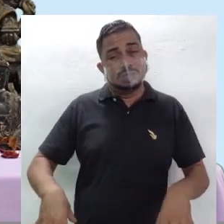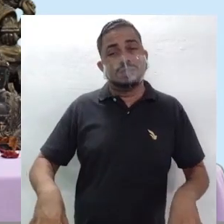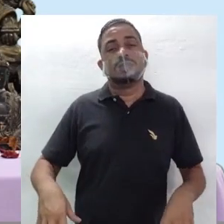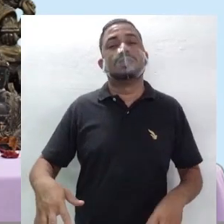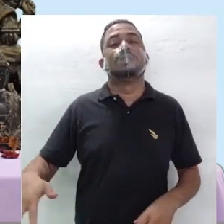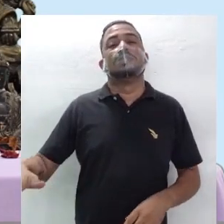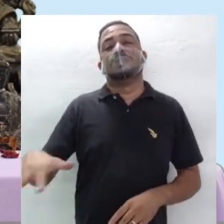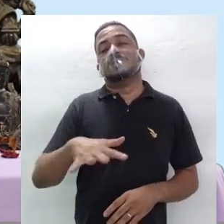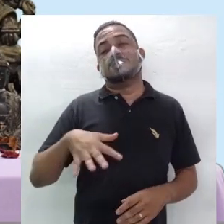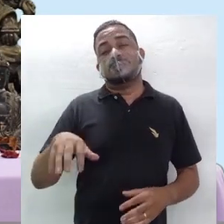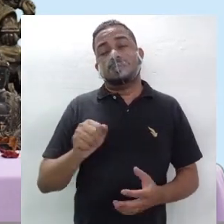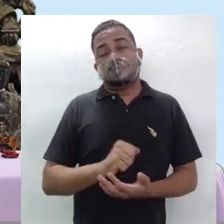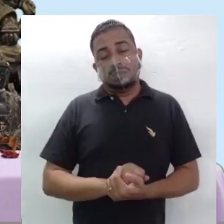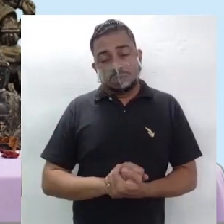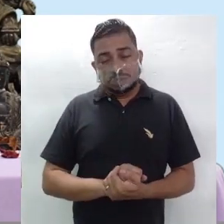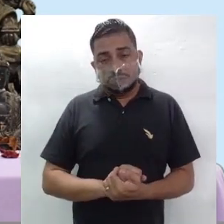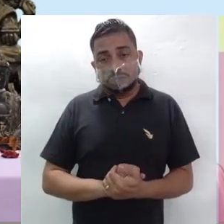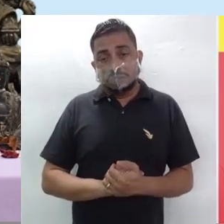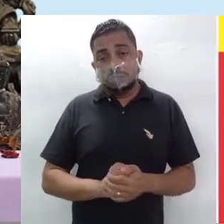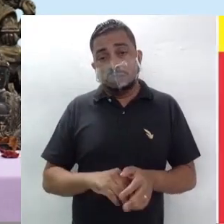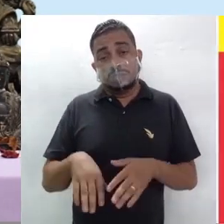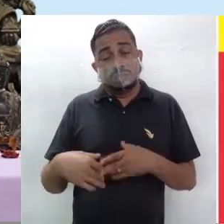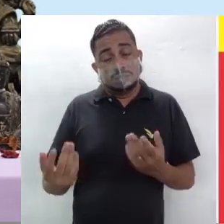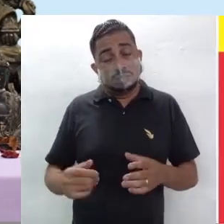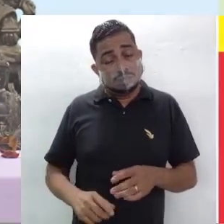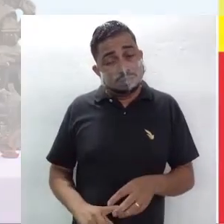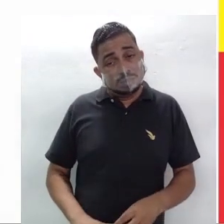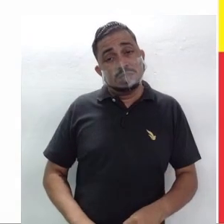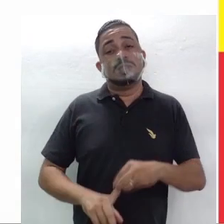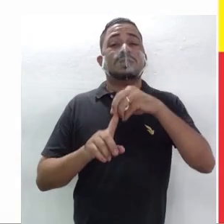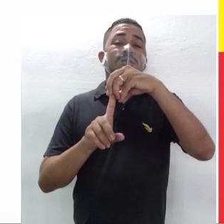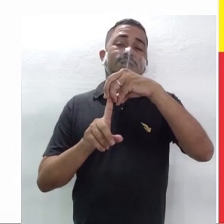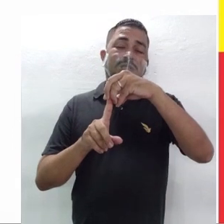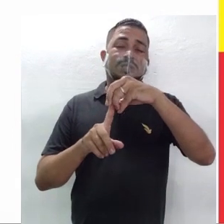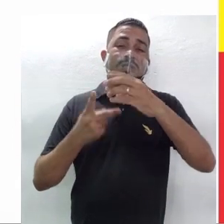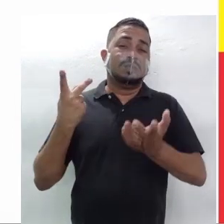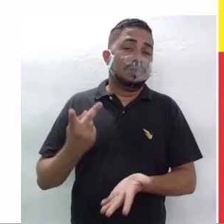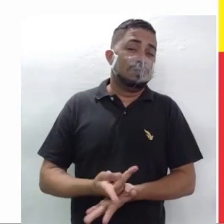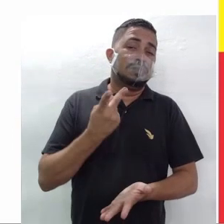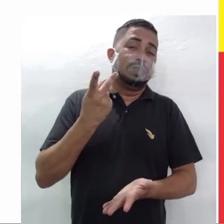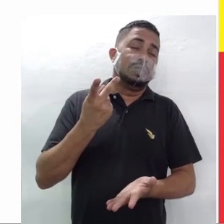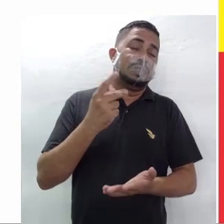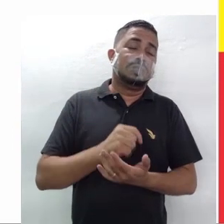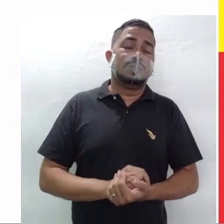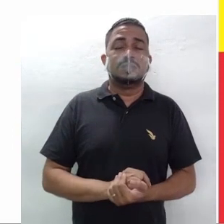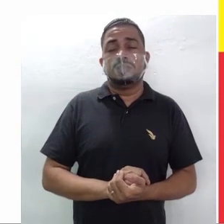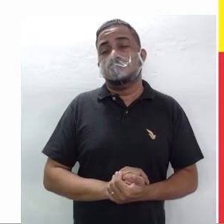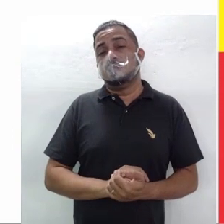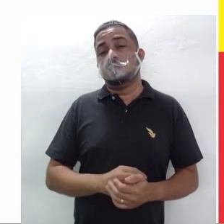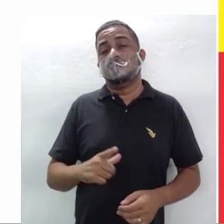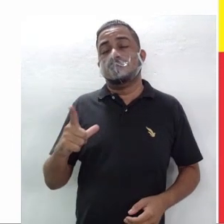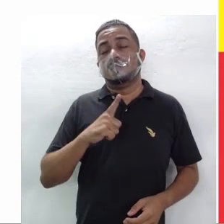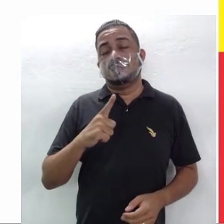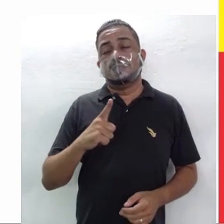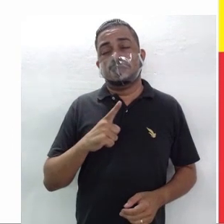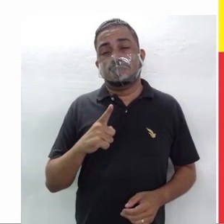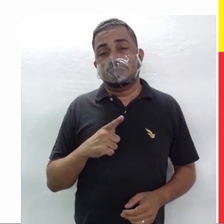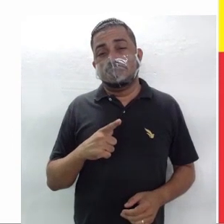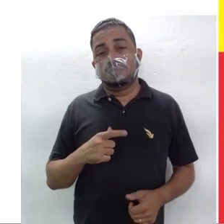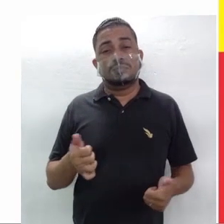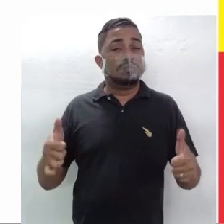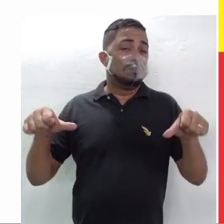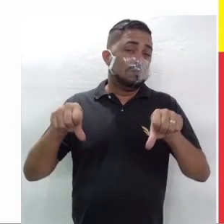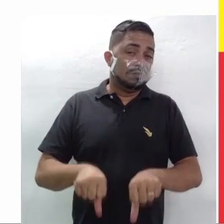desastres ambientais. Então, dentre os principais impactos ambientais, né, que a gente